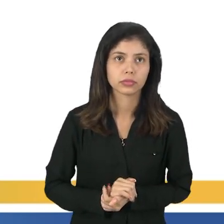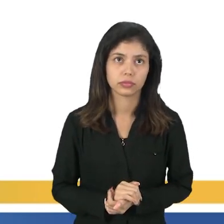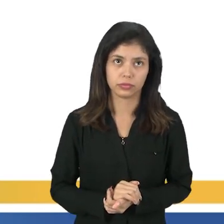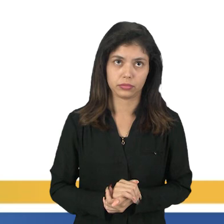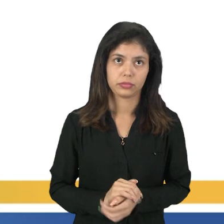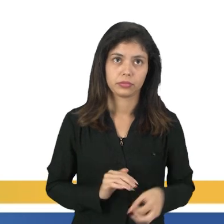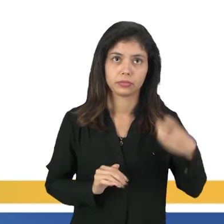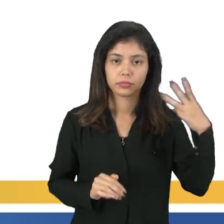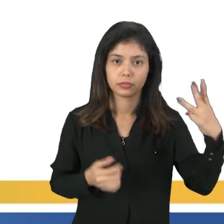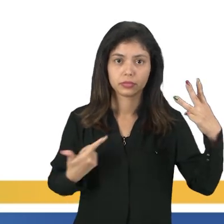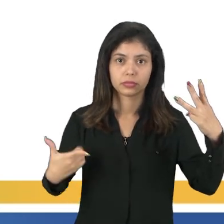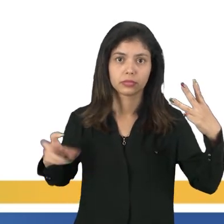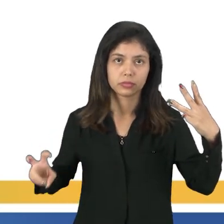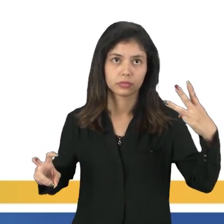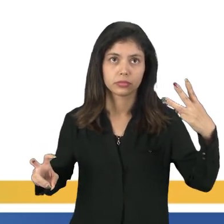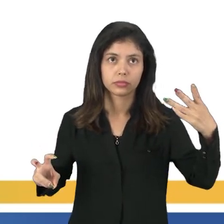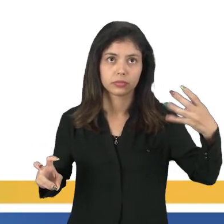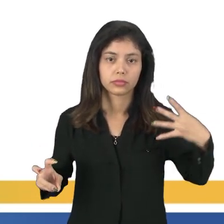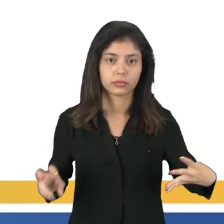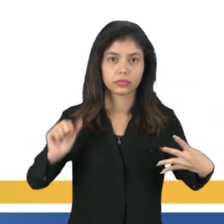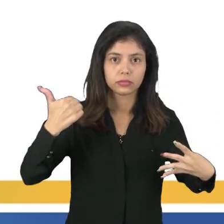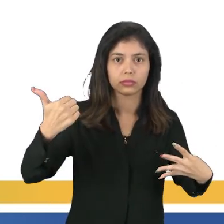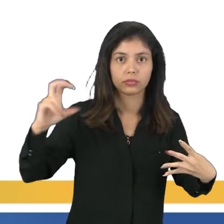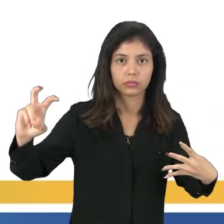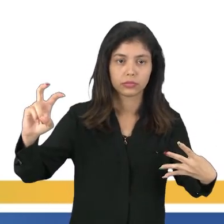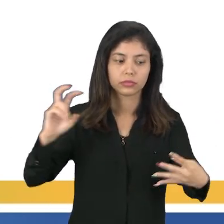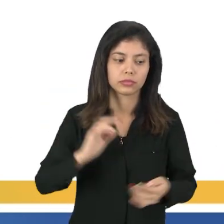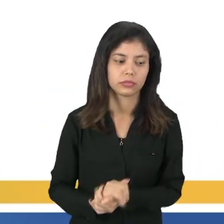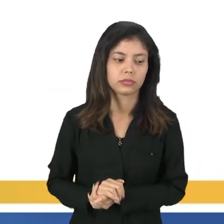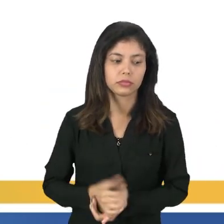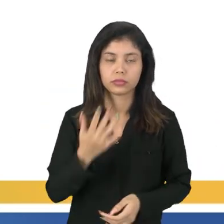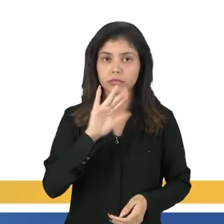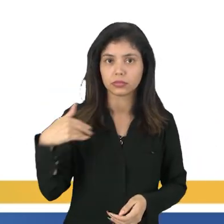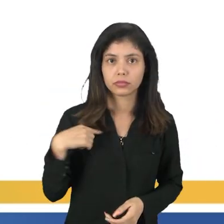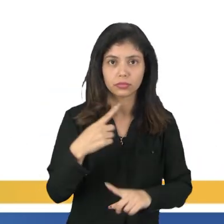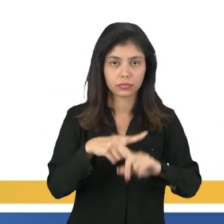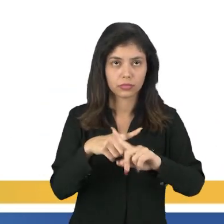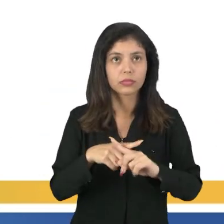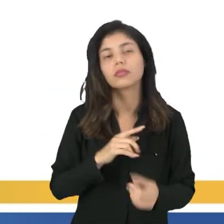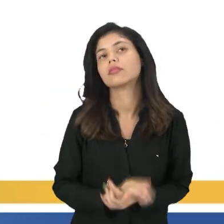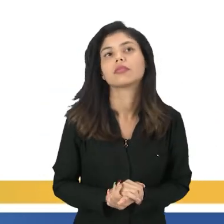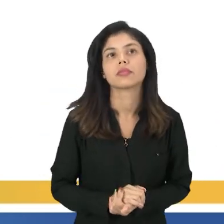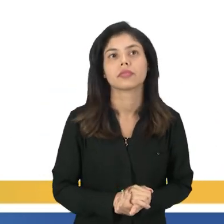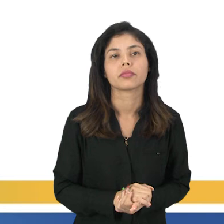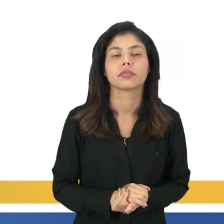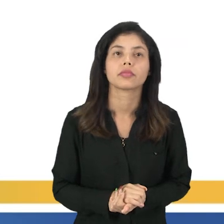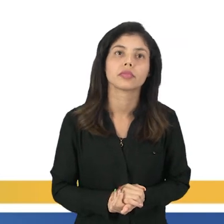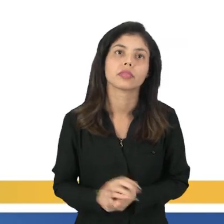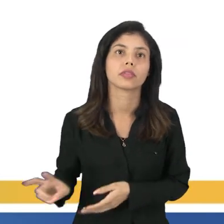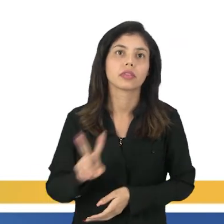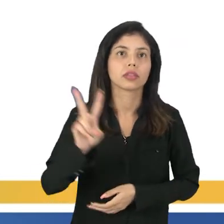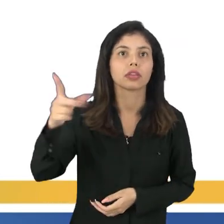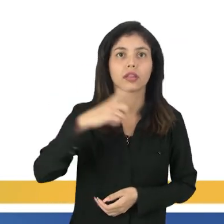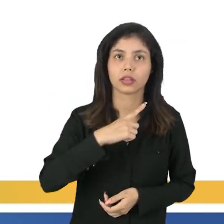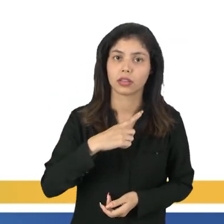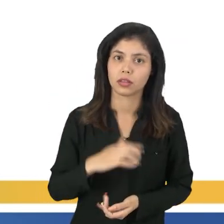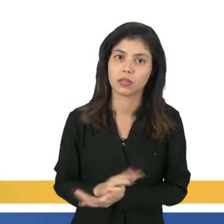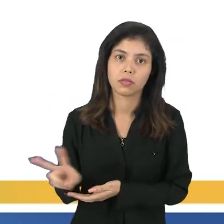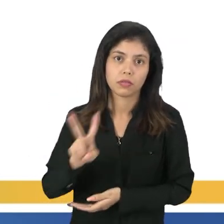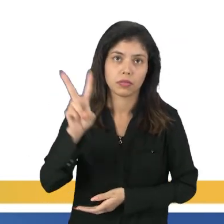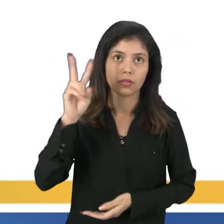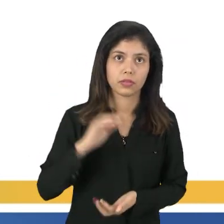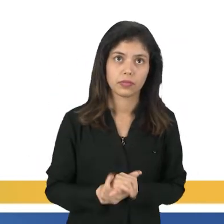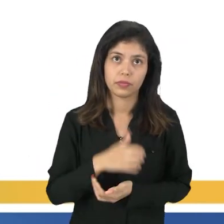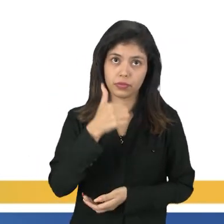3/4, tanto o numerador quanto o denominador, por 25. Quando você multiplicar esses valores, nós vamos obter aqui um valor